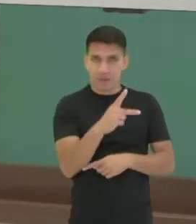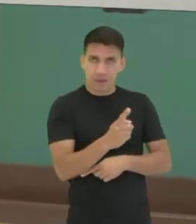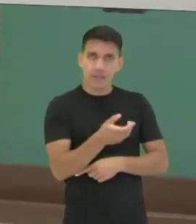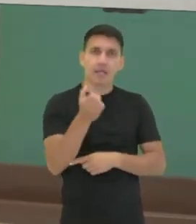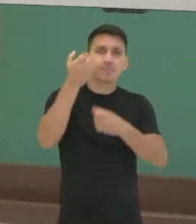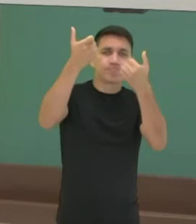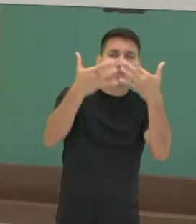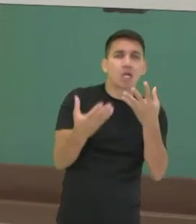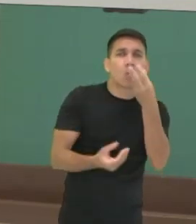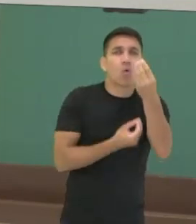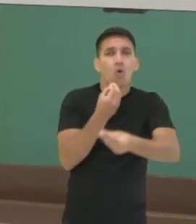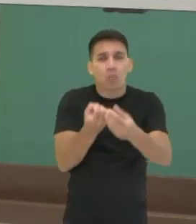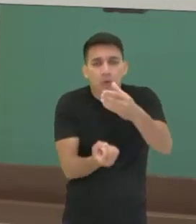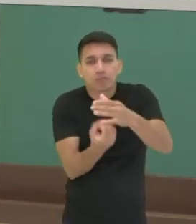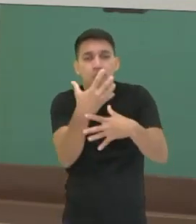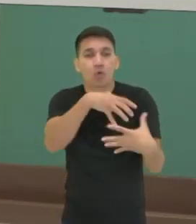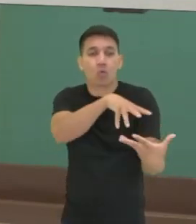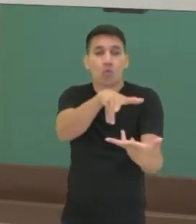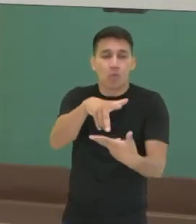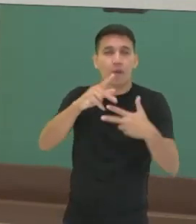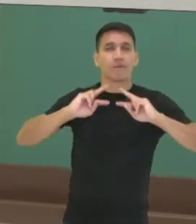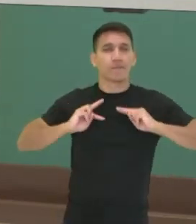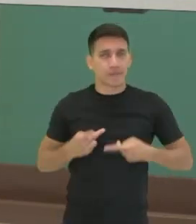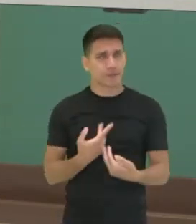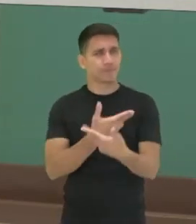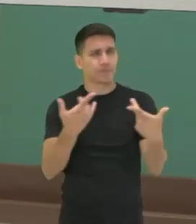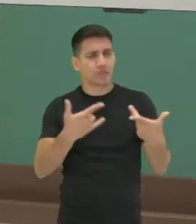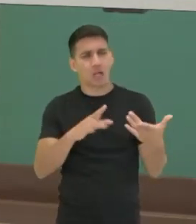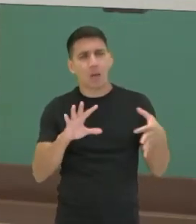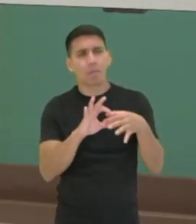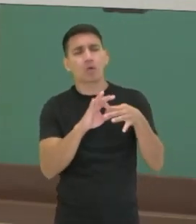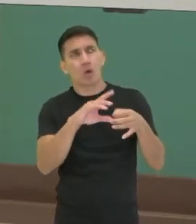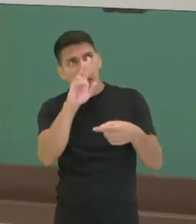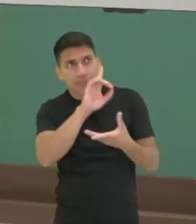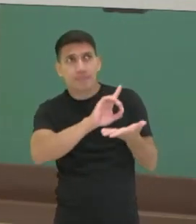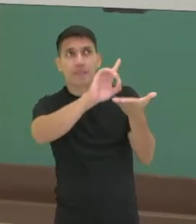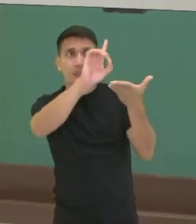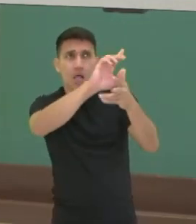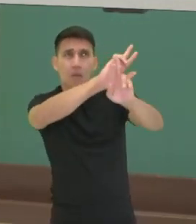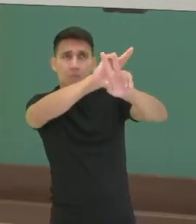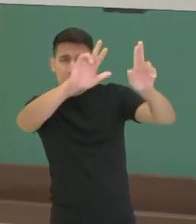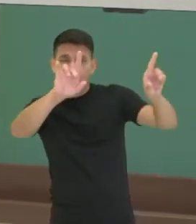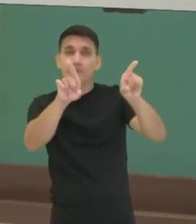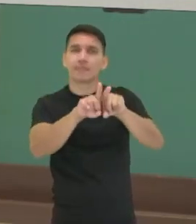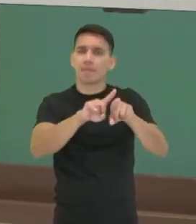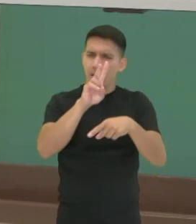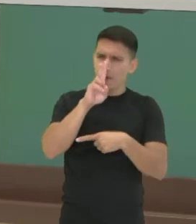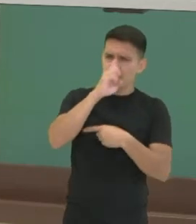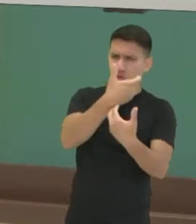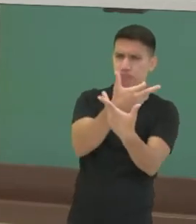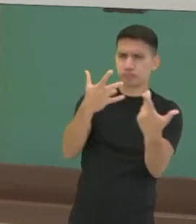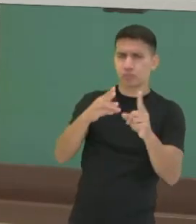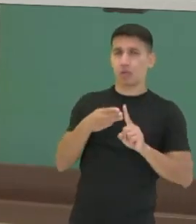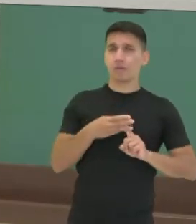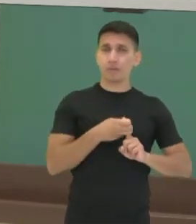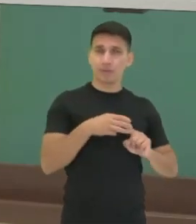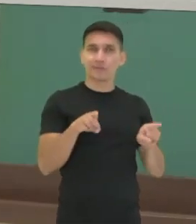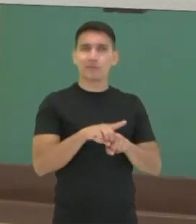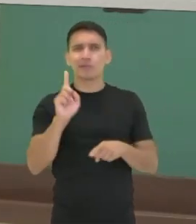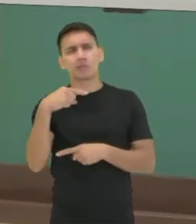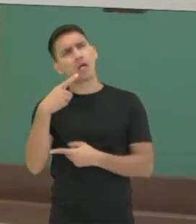homens, das coisas, baseado em deuses, forças sobrenaturais. Isso ajuda a construir a nossa cosmovisão, ou